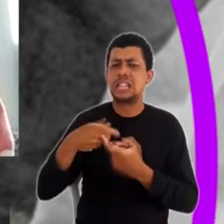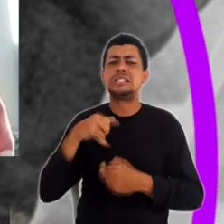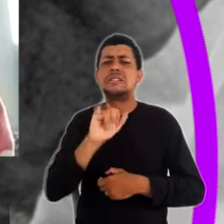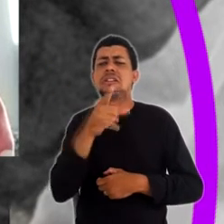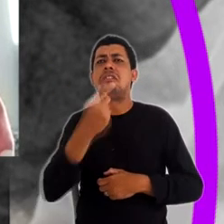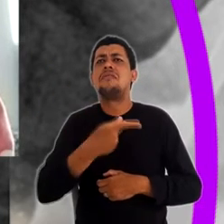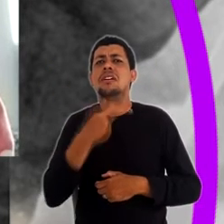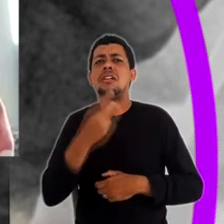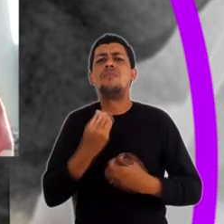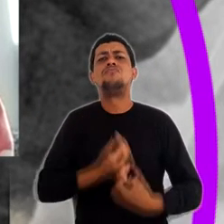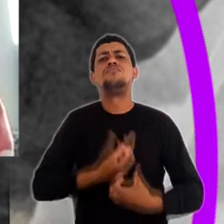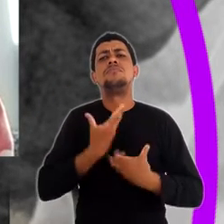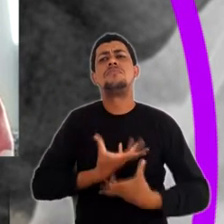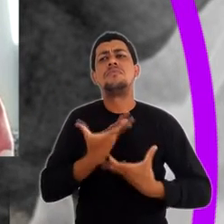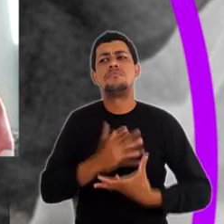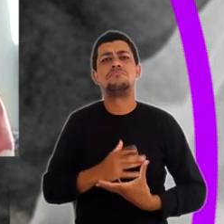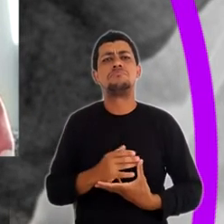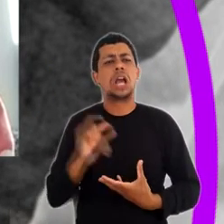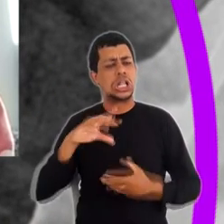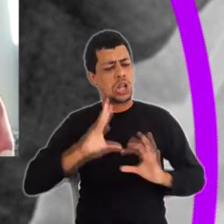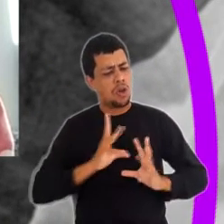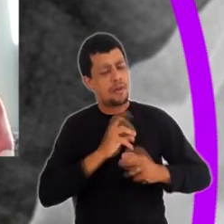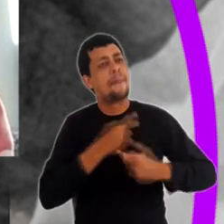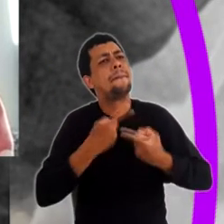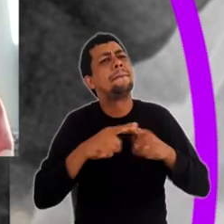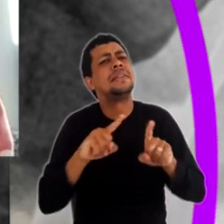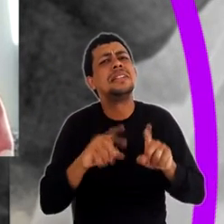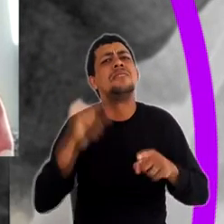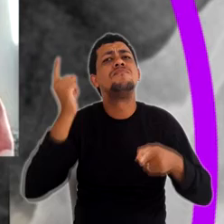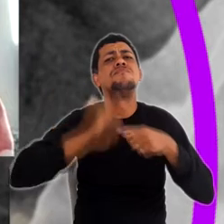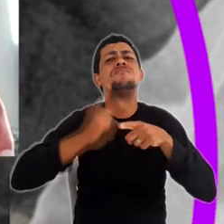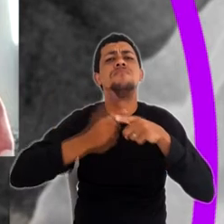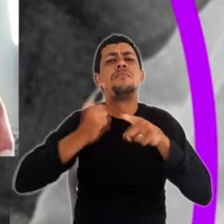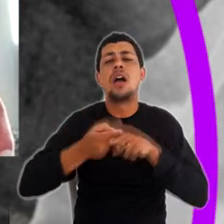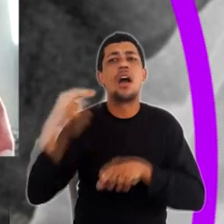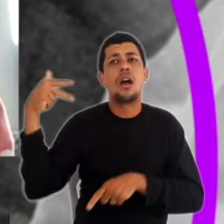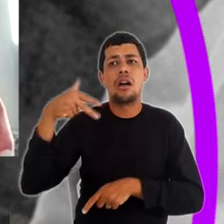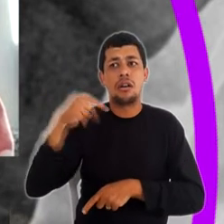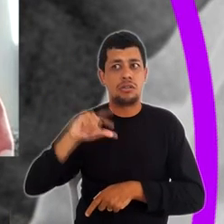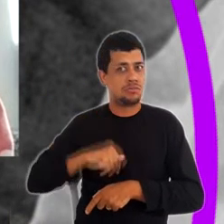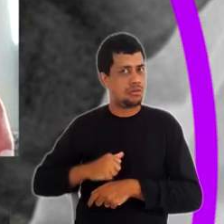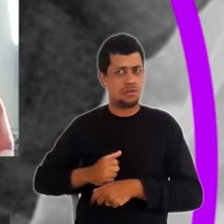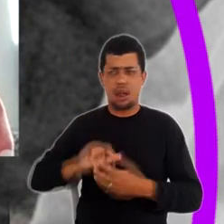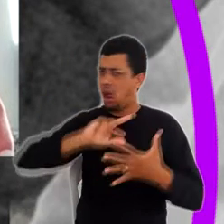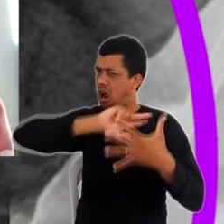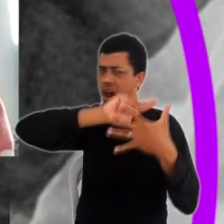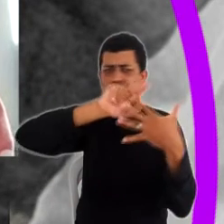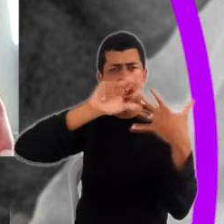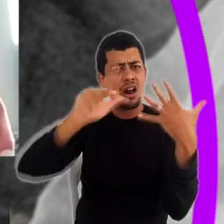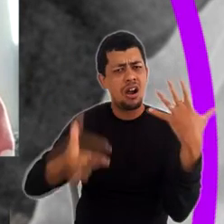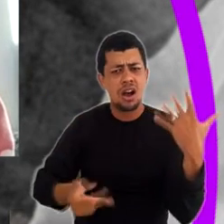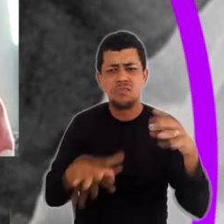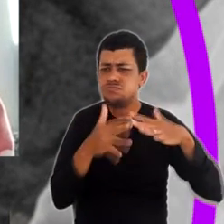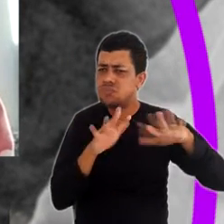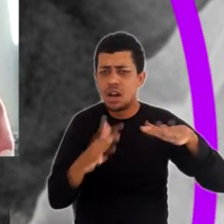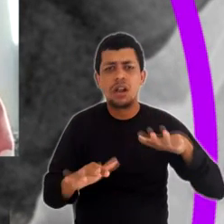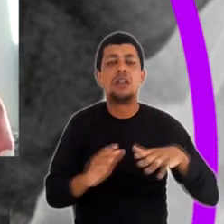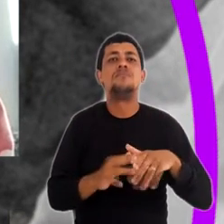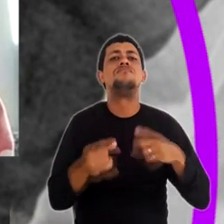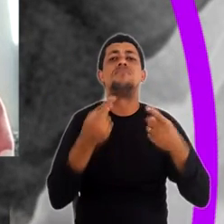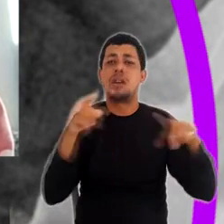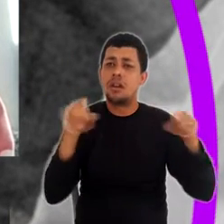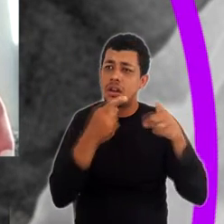da poesia, que é, vocês sempre gostaram da poesia, mas por que o rap? Tem vários outros estilos musicais que também